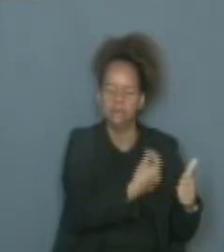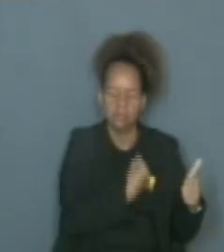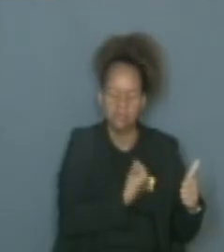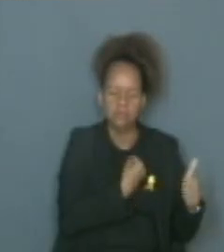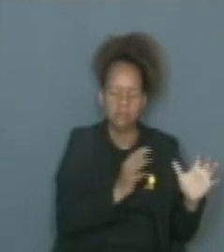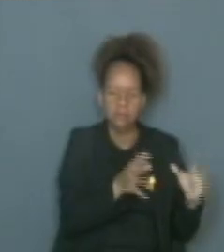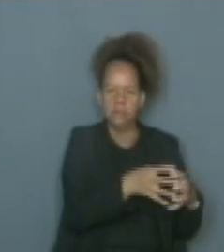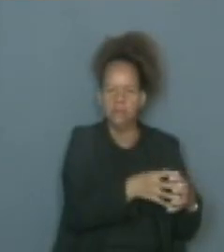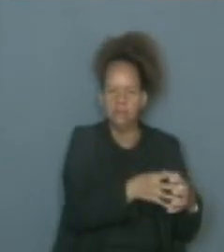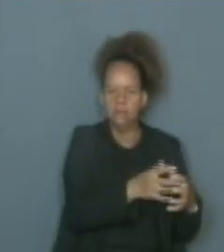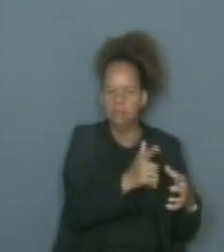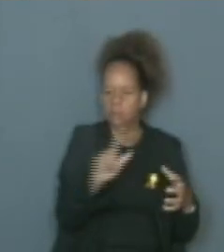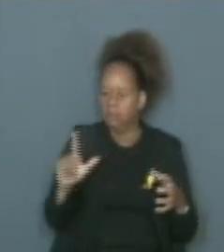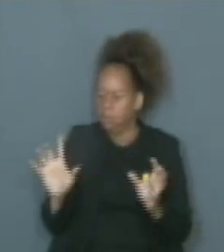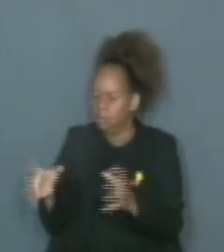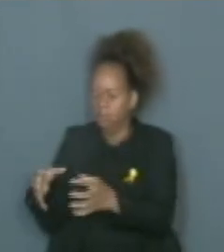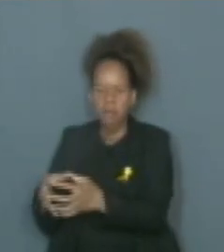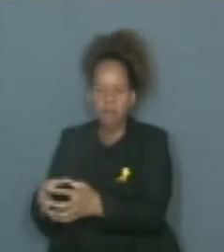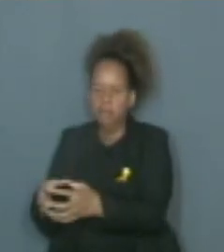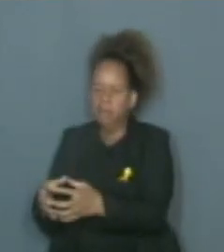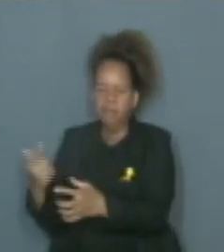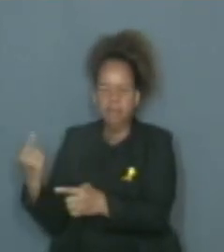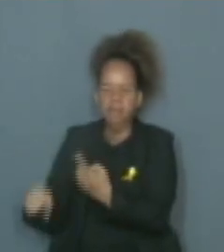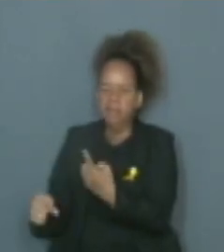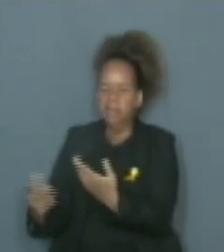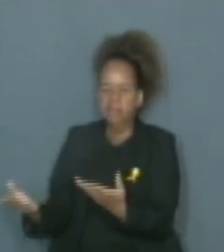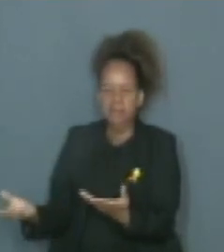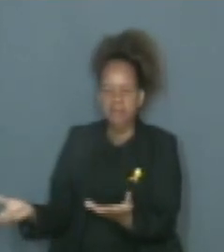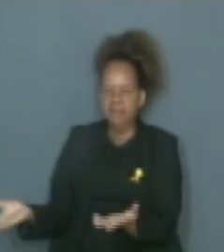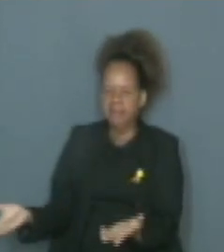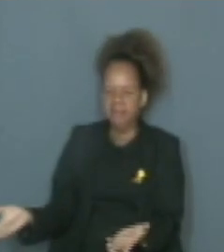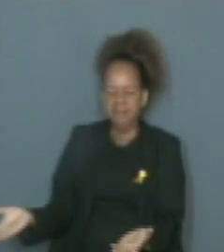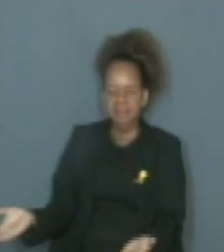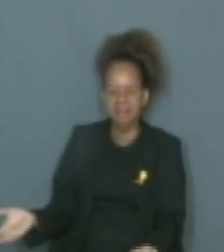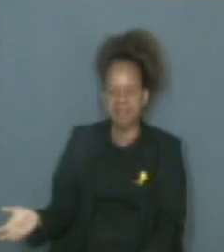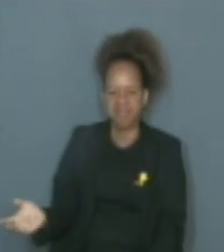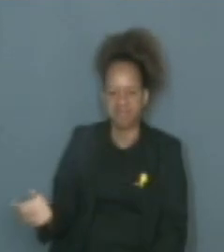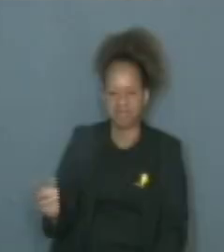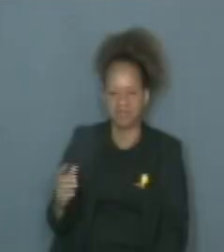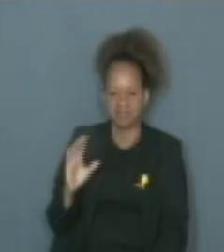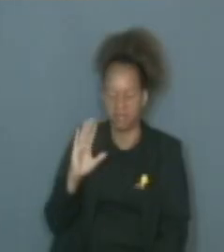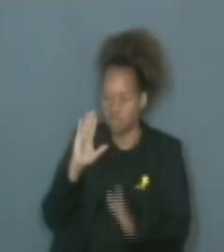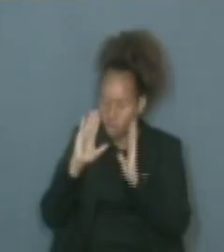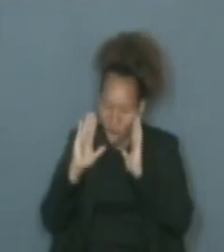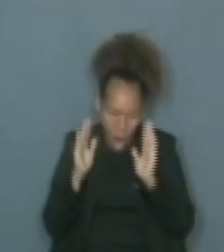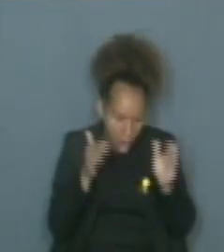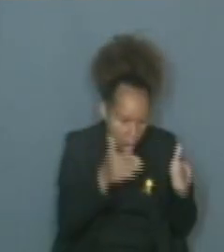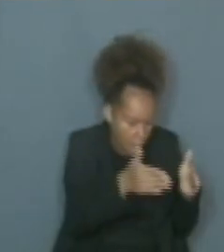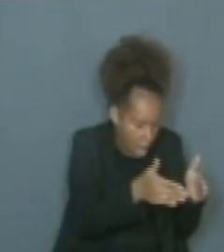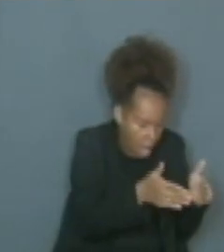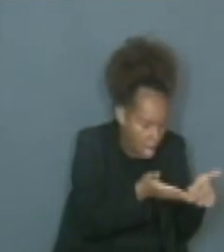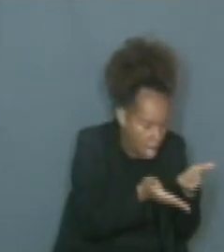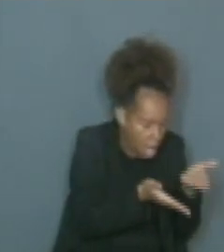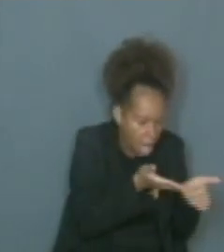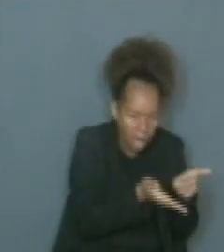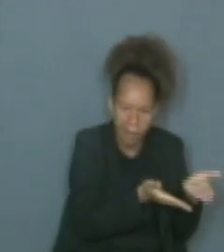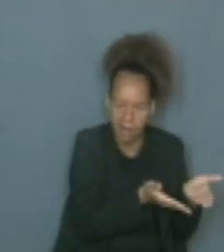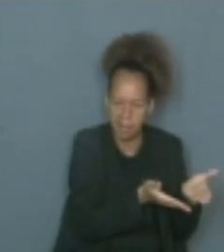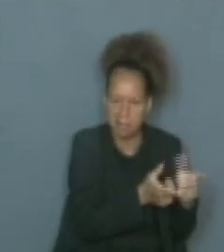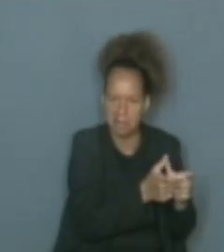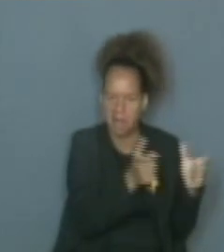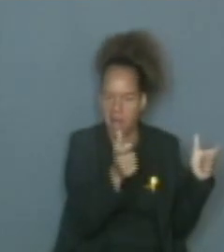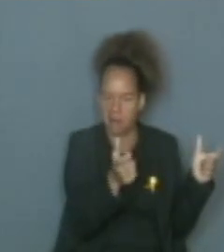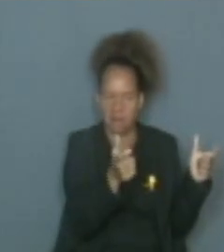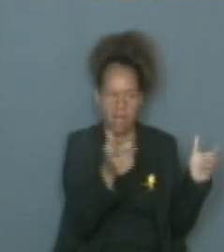uma categoria, mas não toca a missão de outra categoria. A gente só volta o nosso olhar para aquele que tem uma